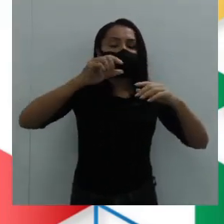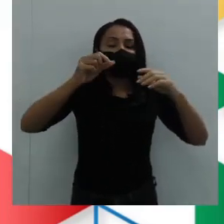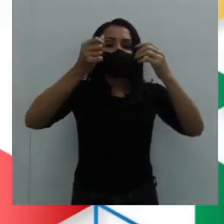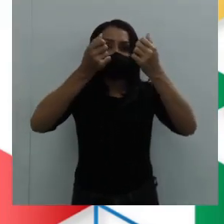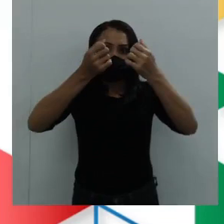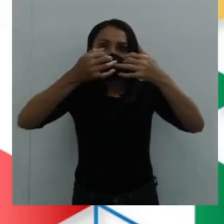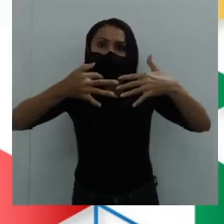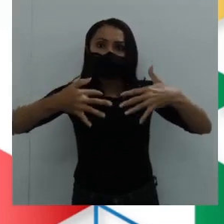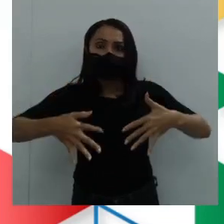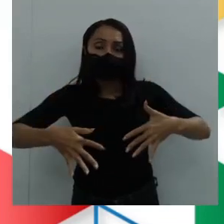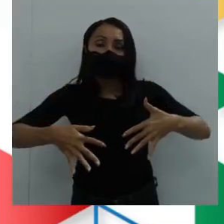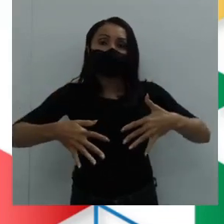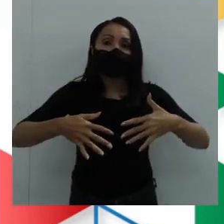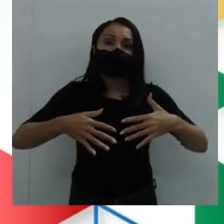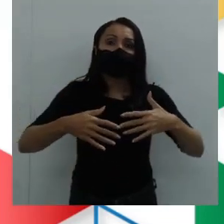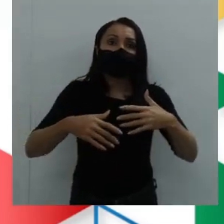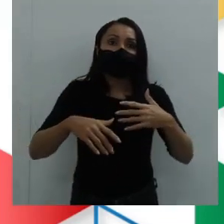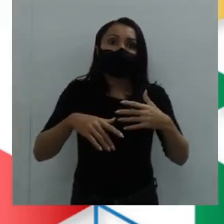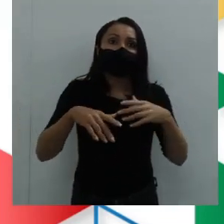que são